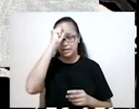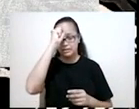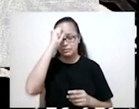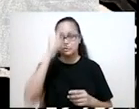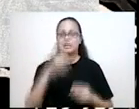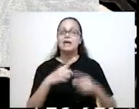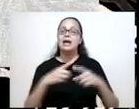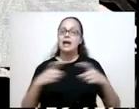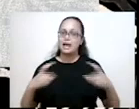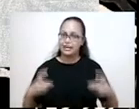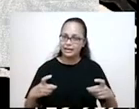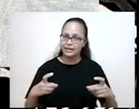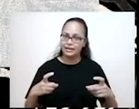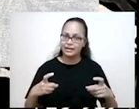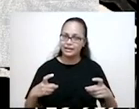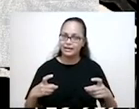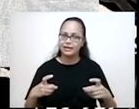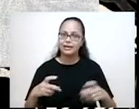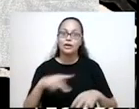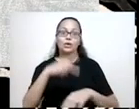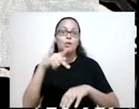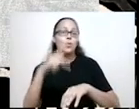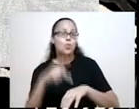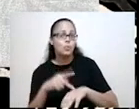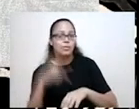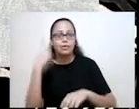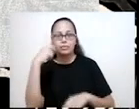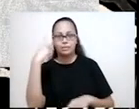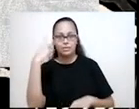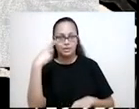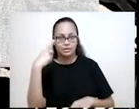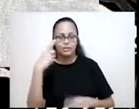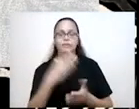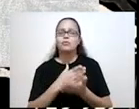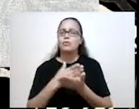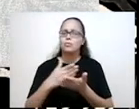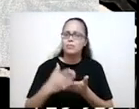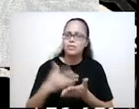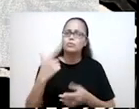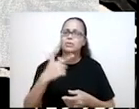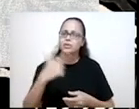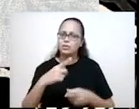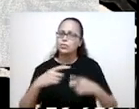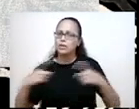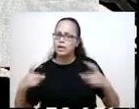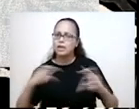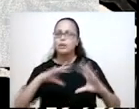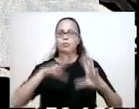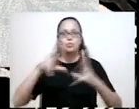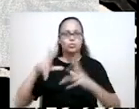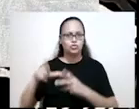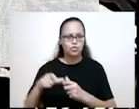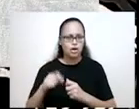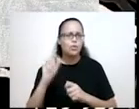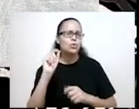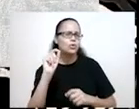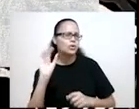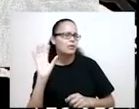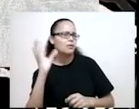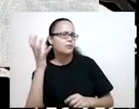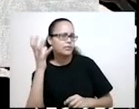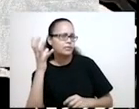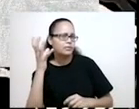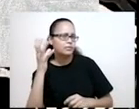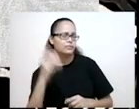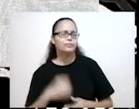sobre a Guerra Civil Espanhola, que foi um ensaio para a Segunda Guerra Mundial, assim como veremos os desdobramentos da Segunda Guerra